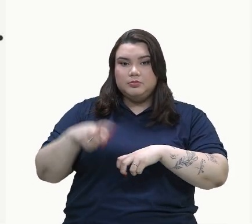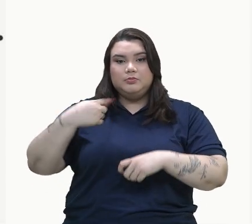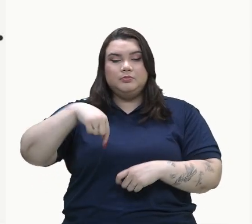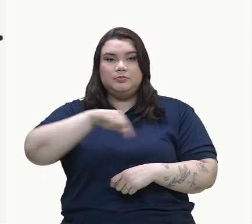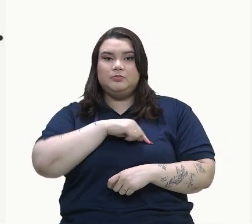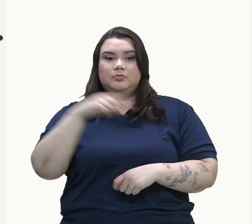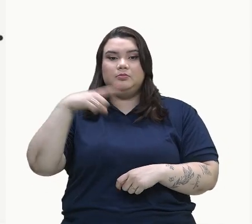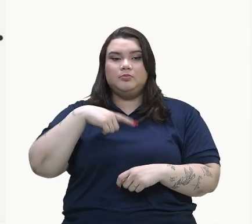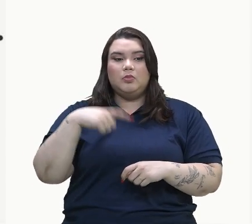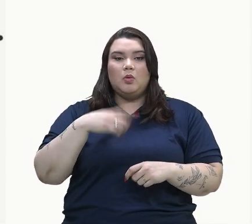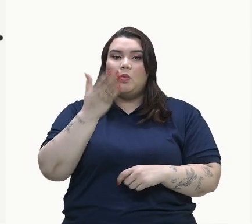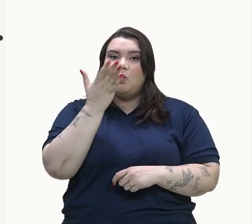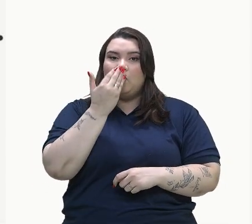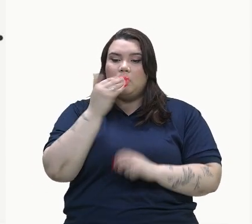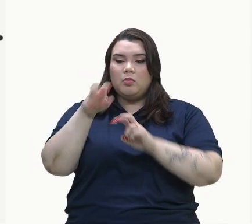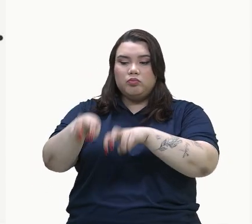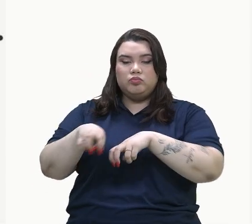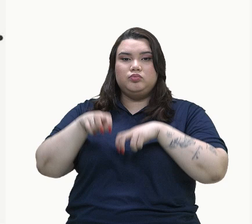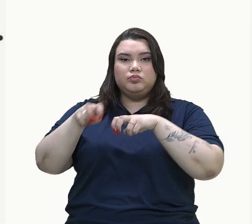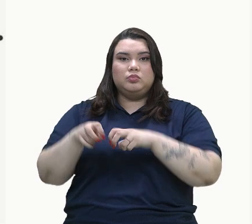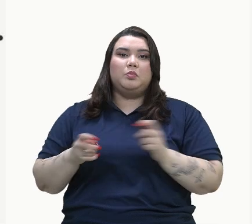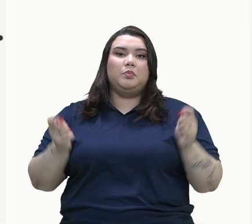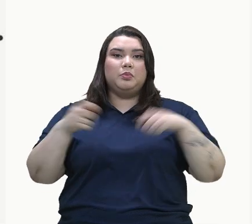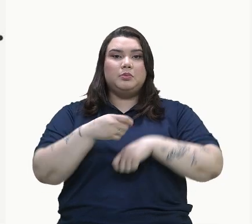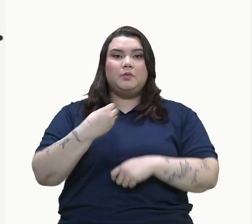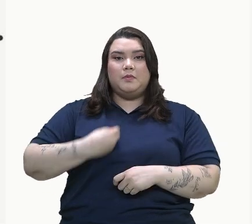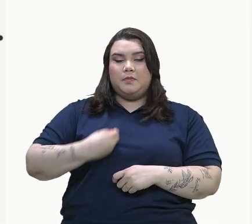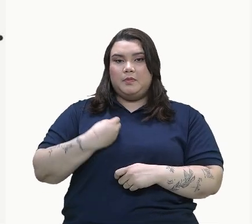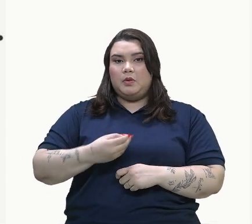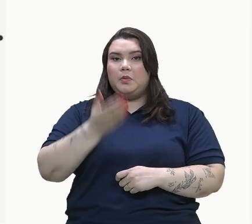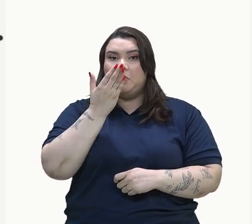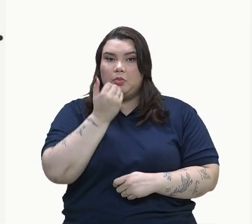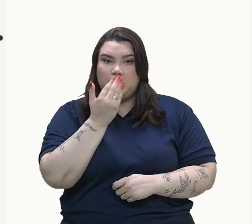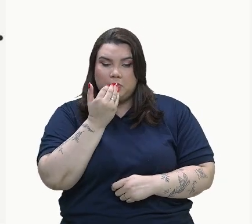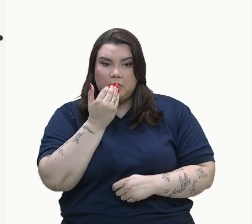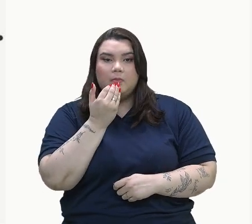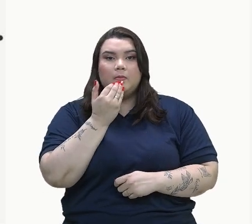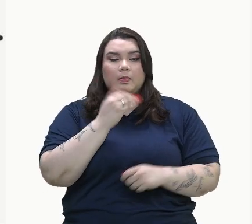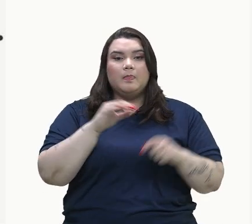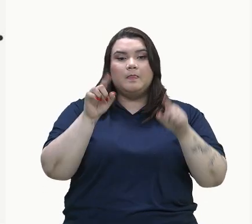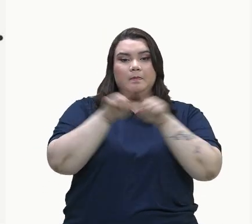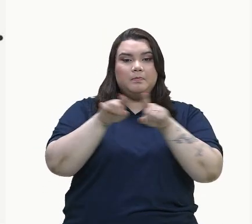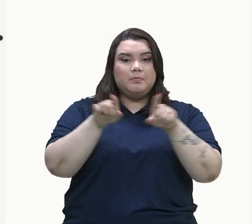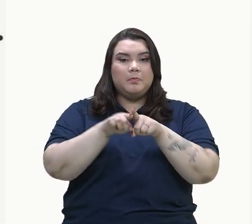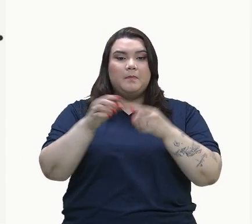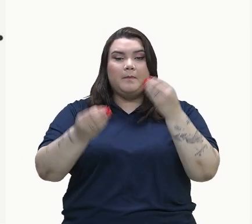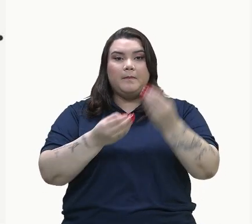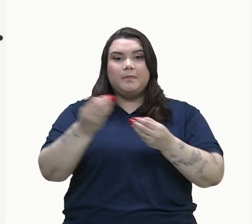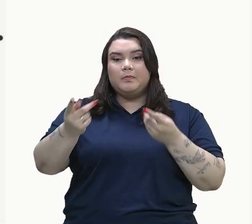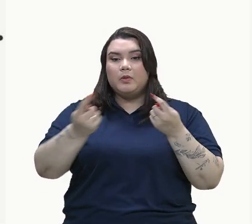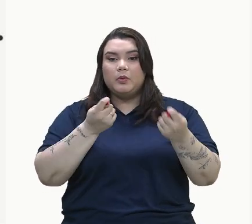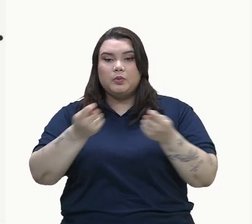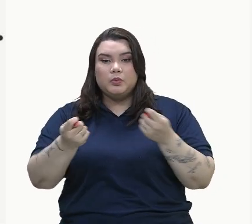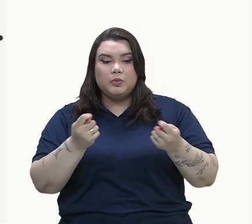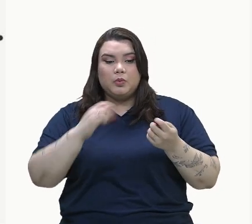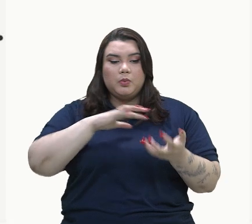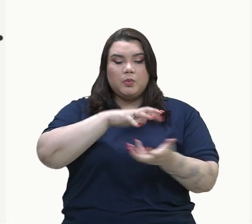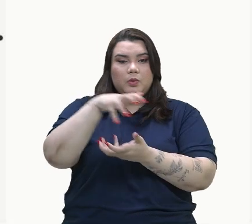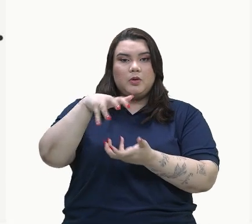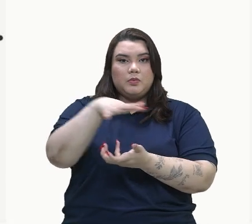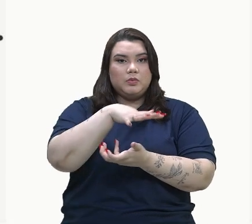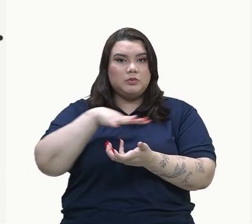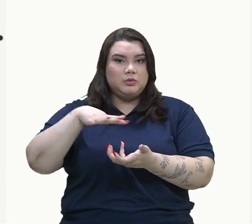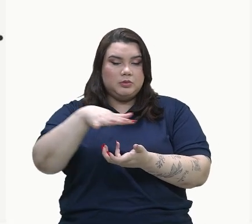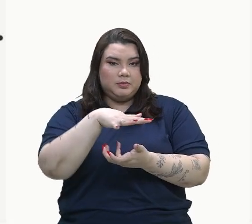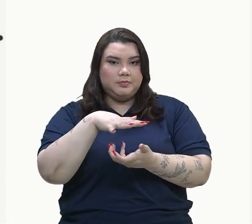tira o alimento necessário para a nossa sobrevivência e subsistência, e também para o equilíbrio dos ecossistemas, certo? Então,